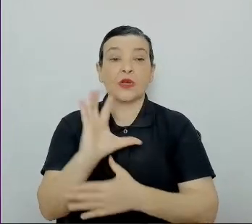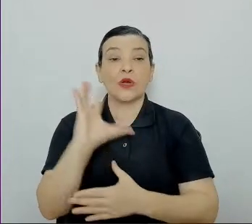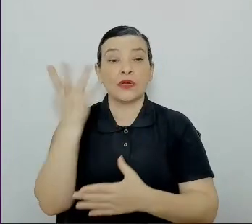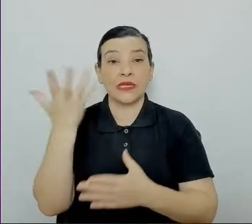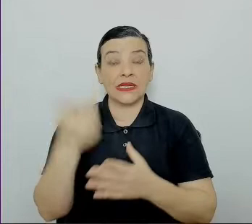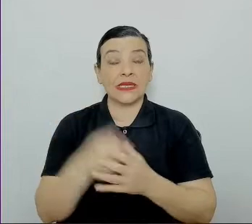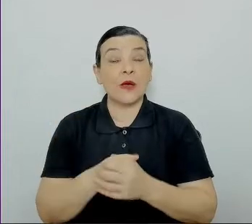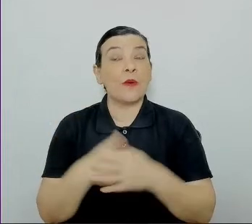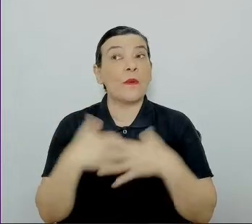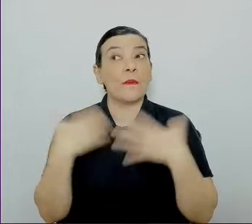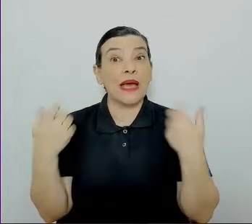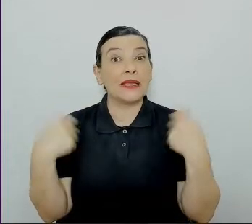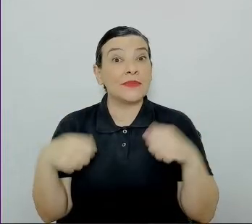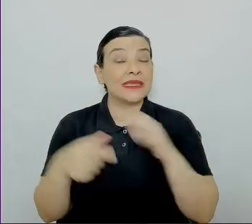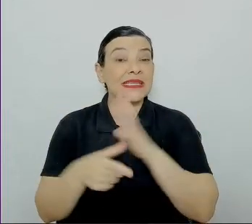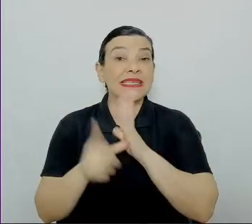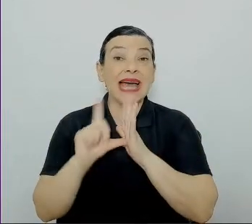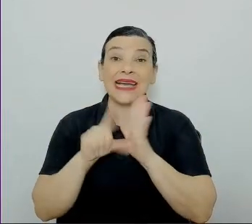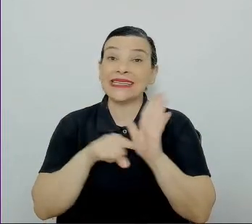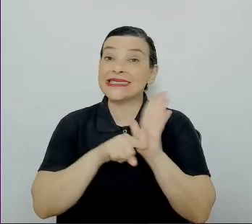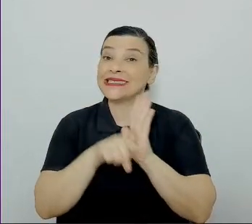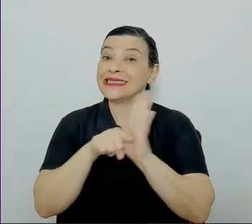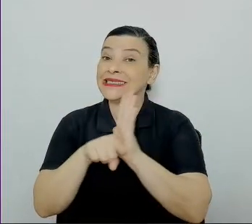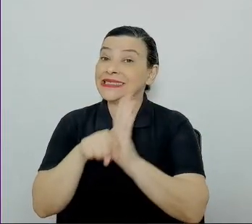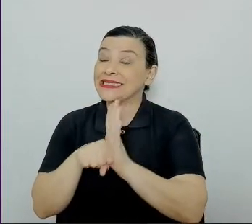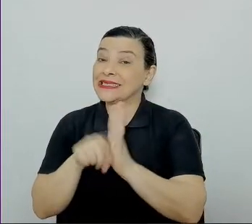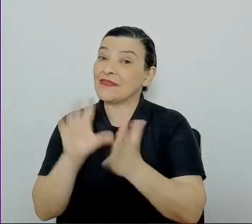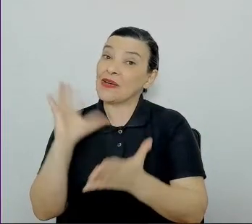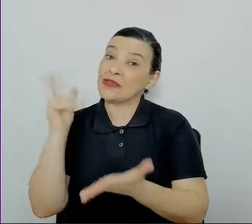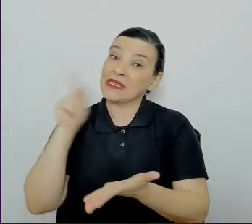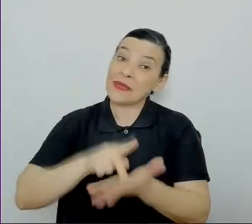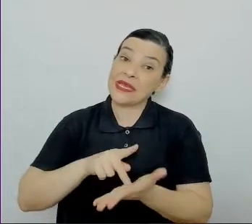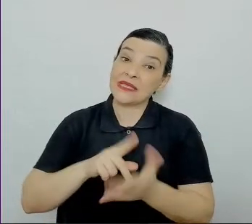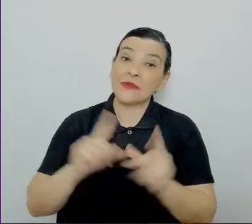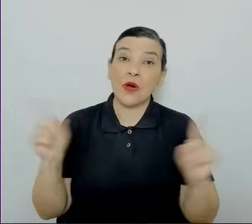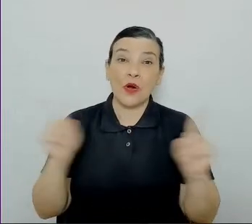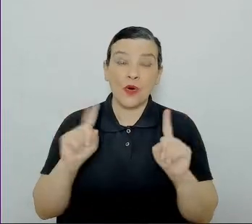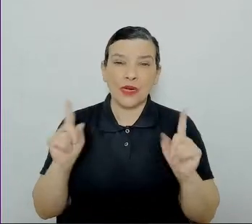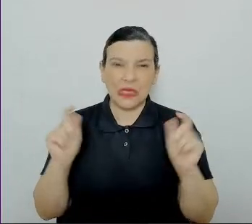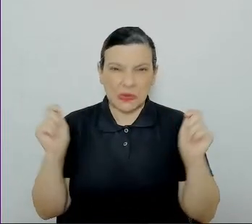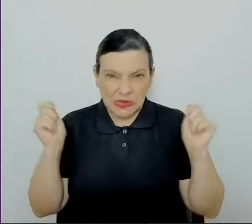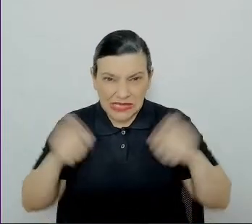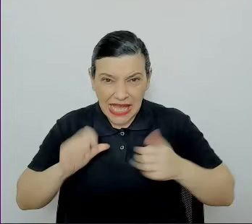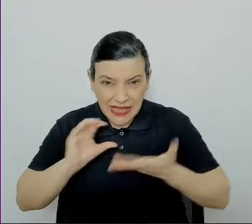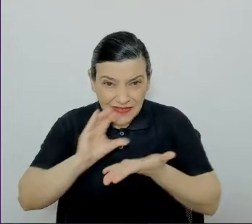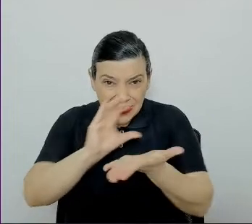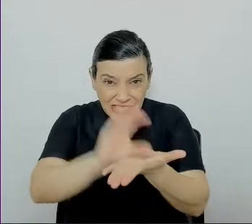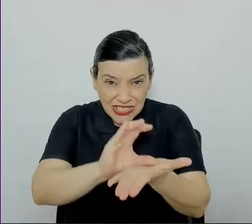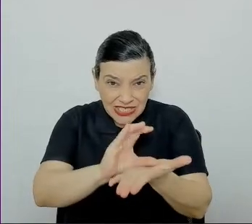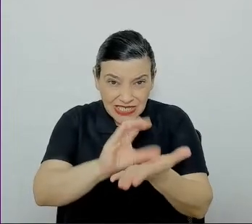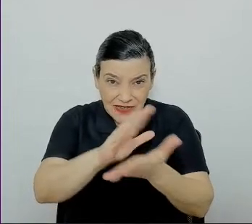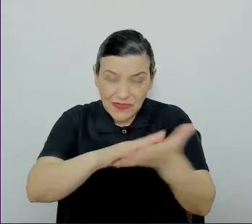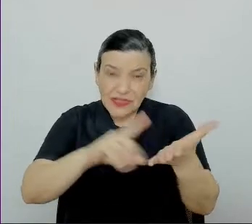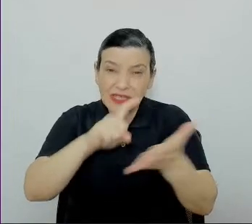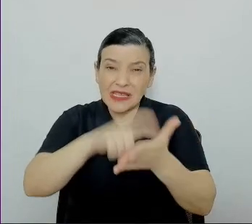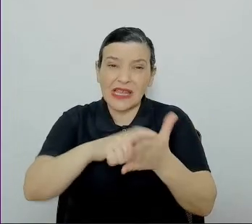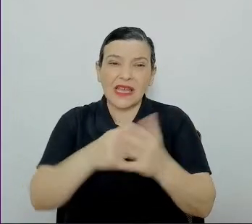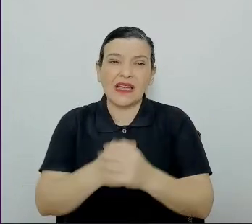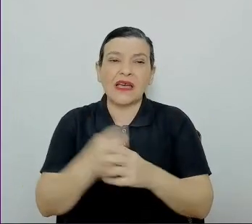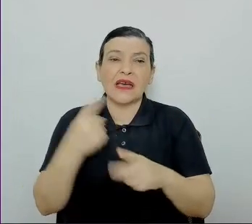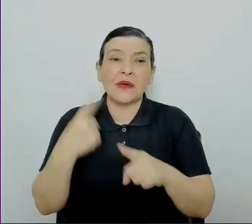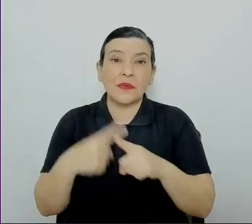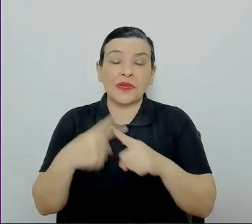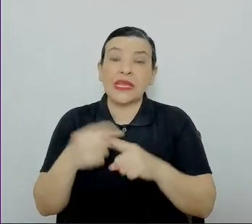da gente ver se a adoção vai acontecer ou não, para saber se vale a pena investir na funcionalidade. Porque imagina só, se a gente fosse fazer o